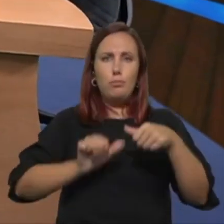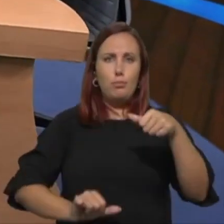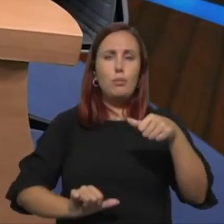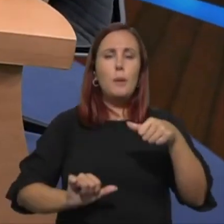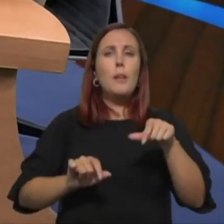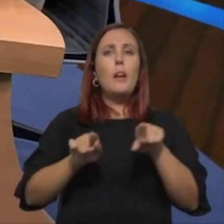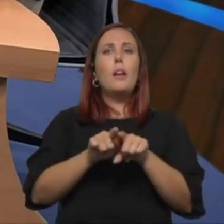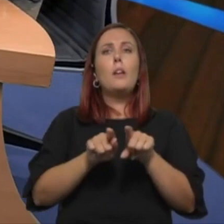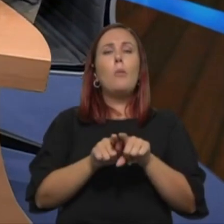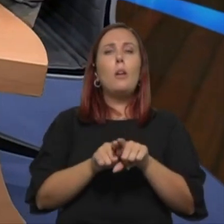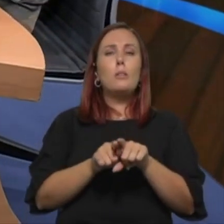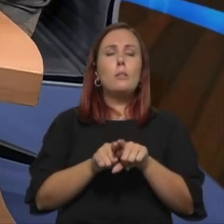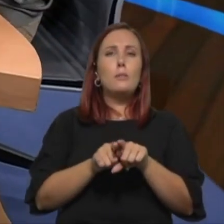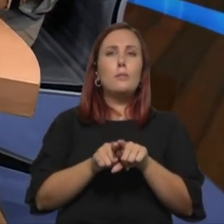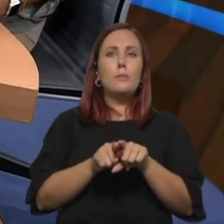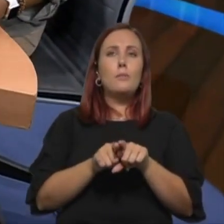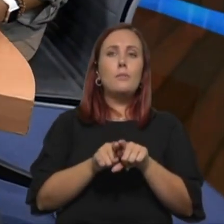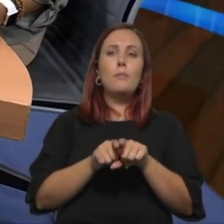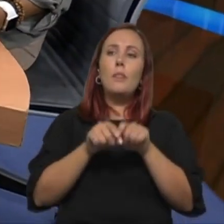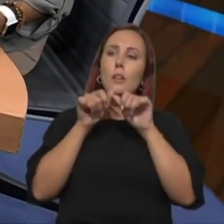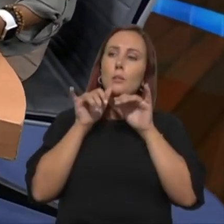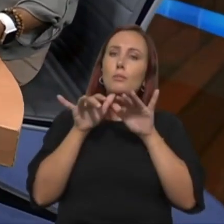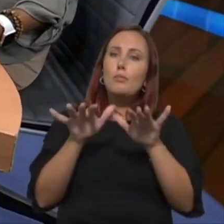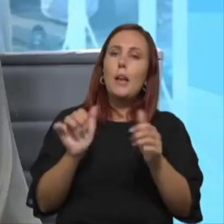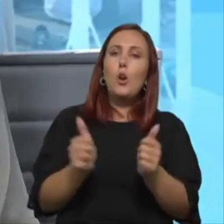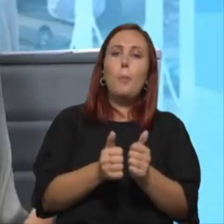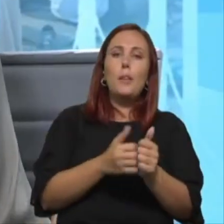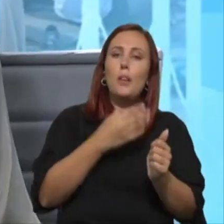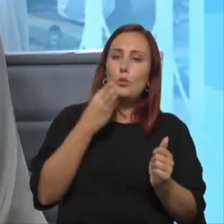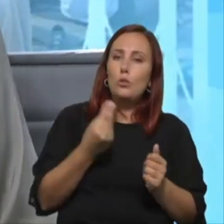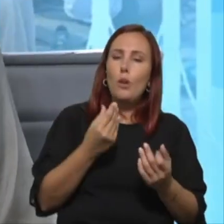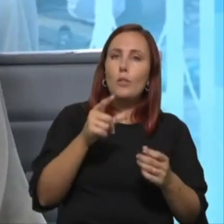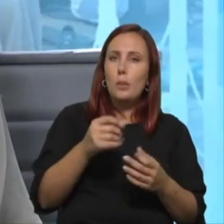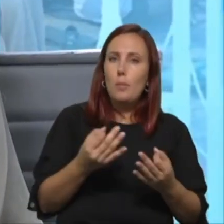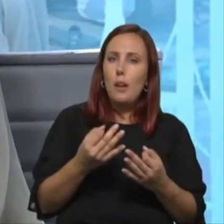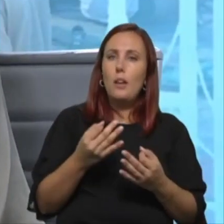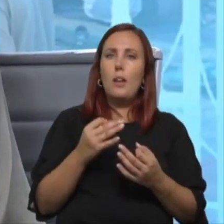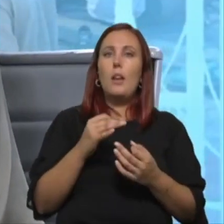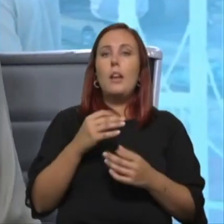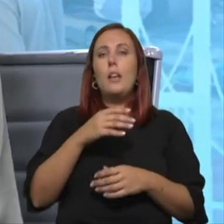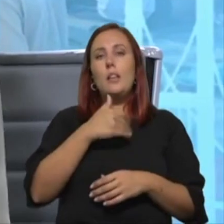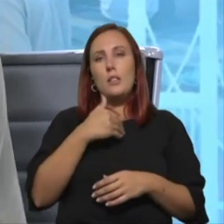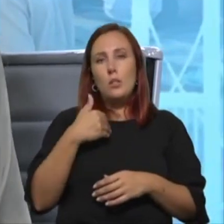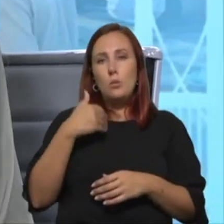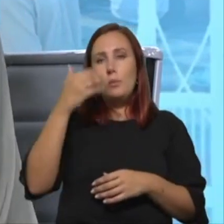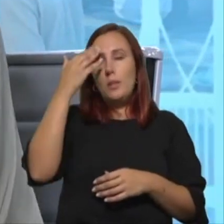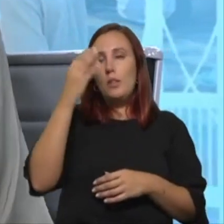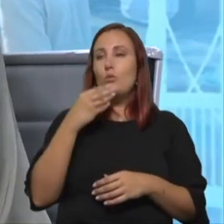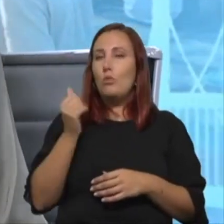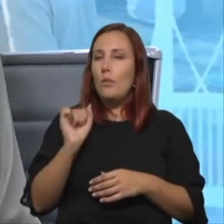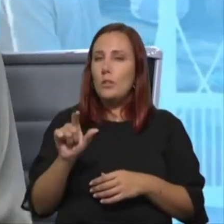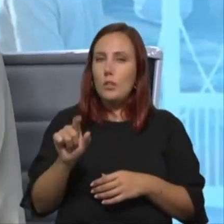é um grande difusor. E companheiro dos jovens também, dos jovens da realidade. E da saúde mental nos jovens, nas coisas que ele